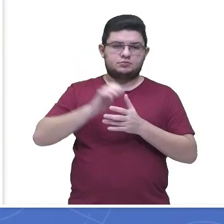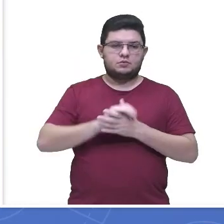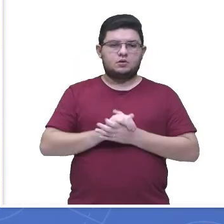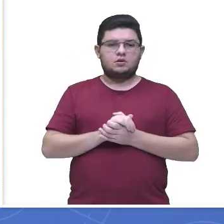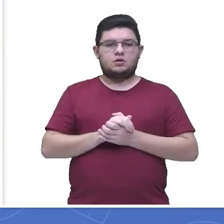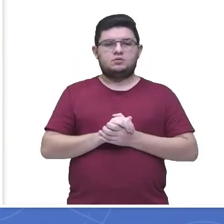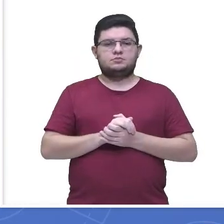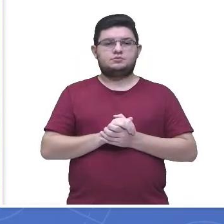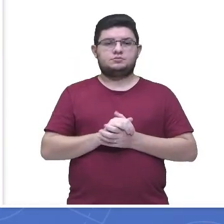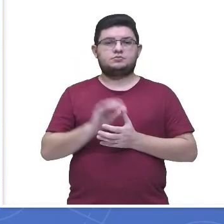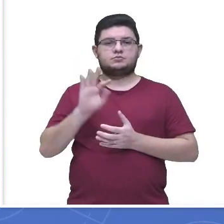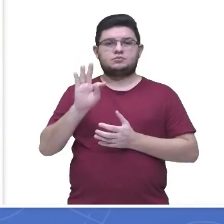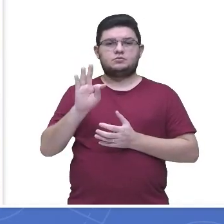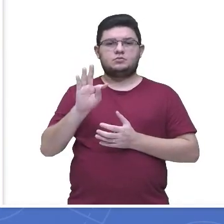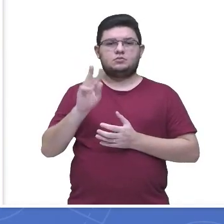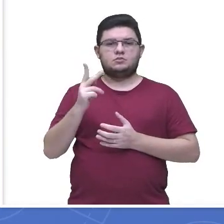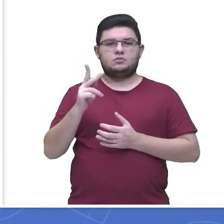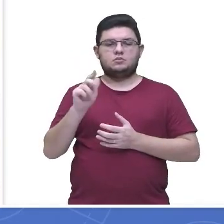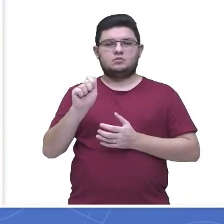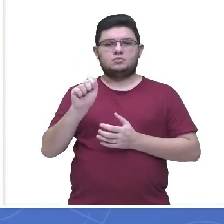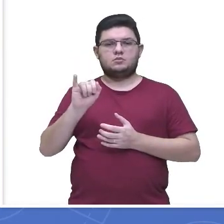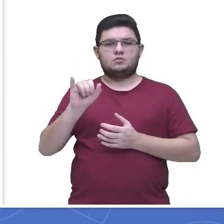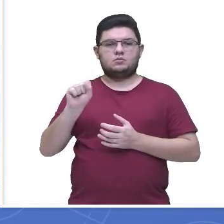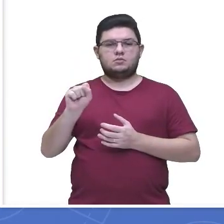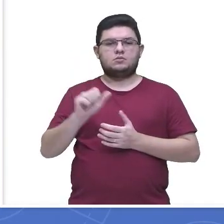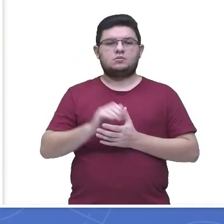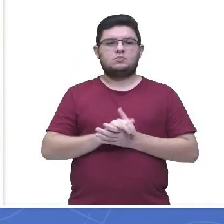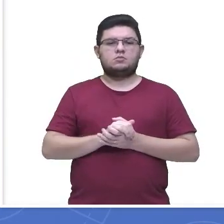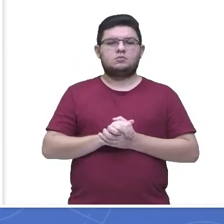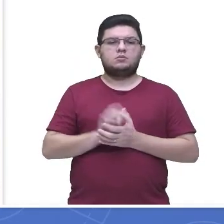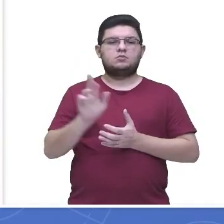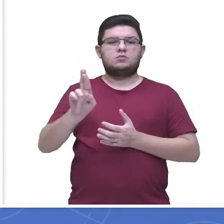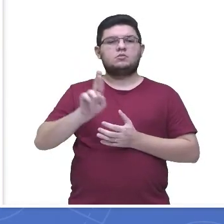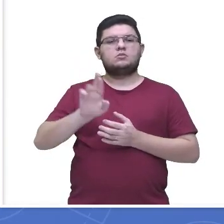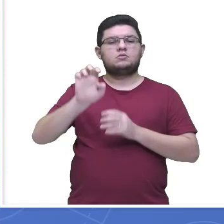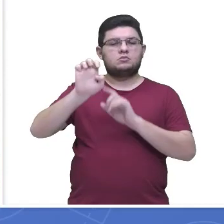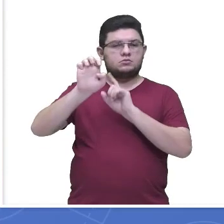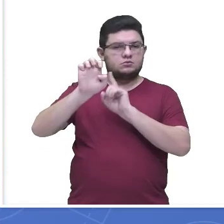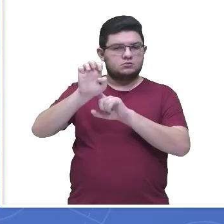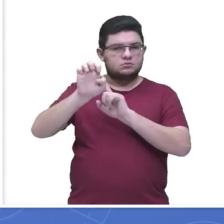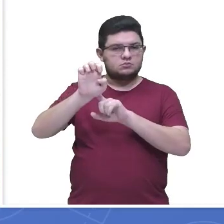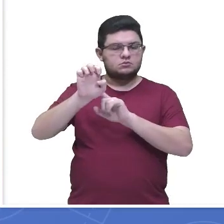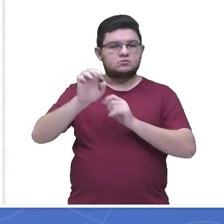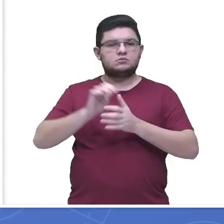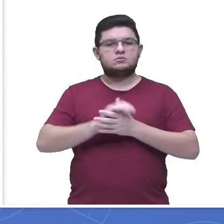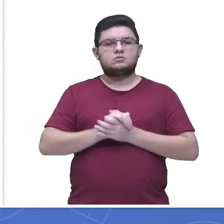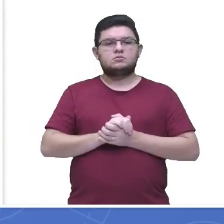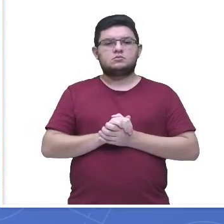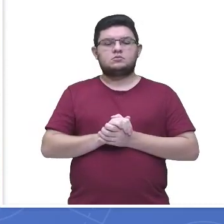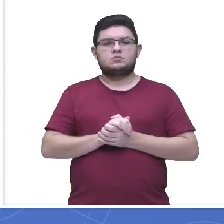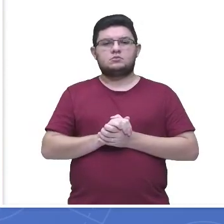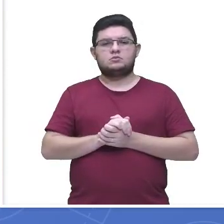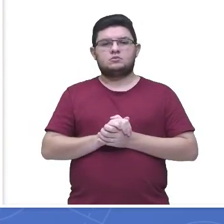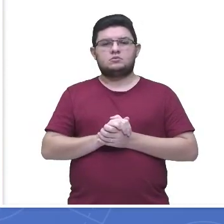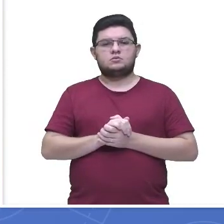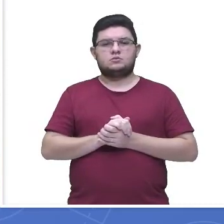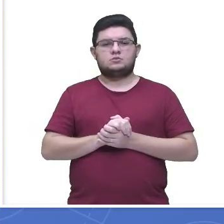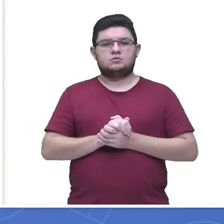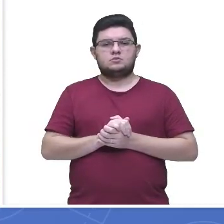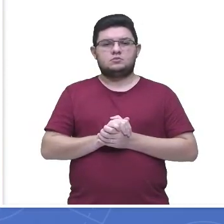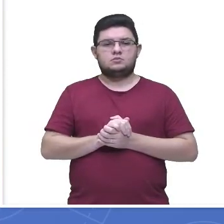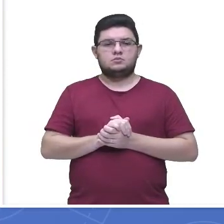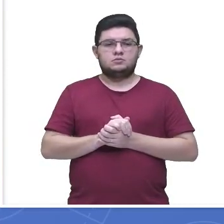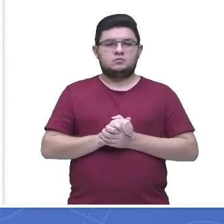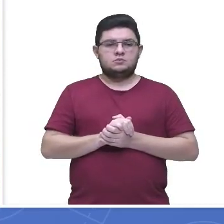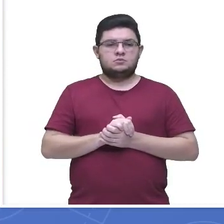A Thaís Amanda, eu acho, respondeu também letra E na primeira questão. Muito bem. O